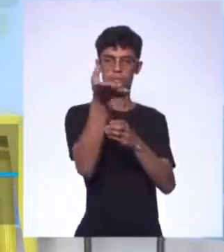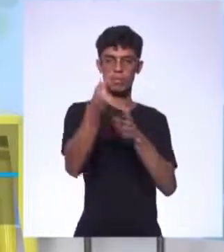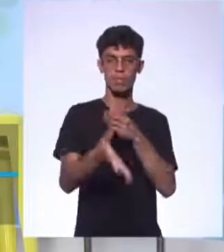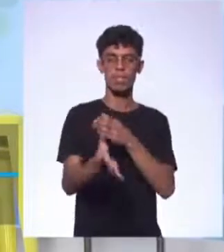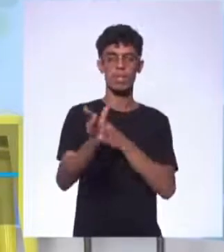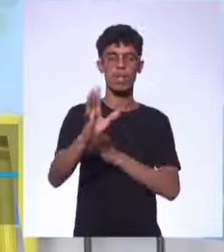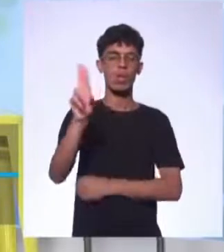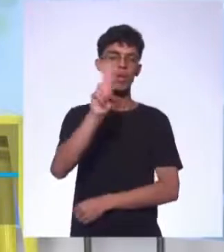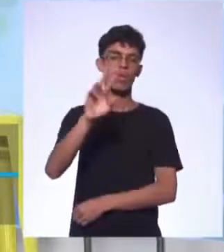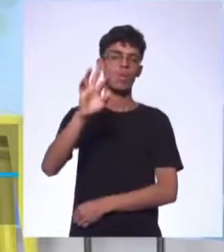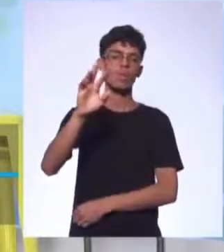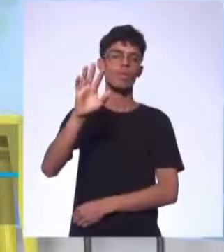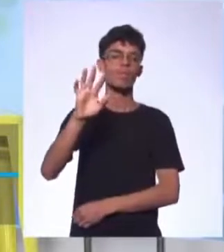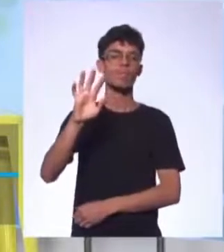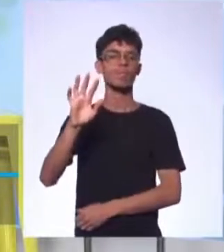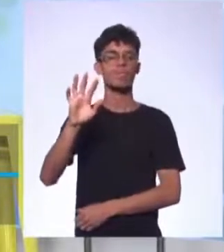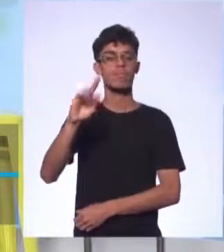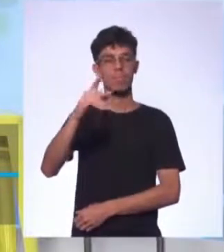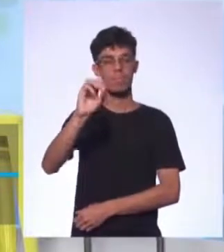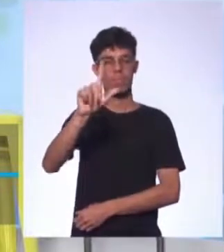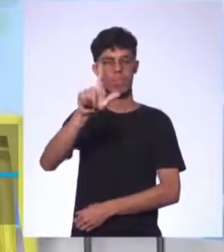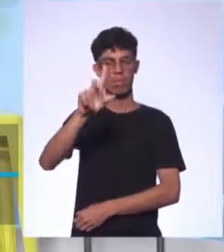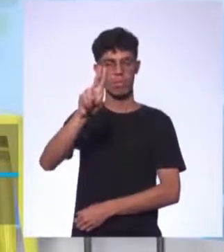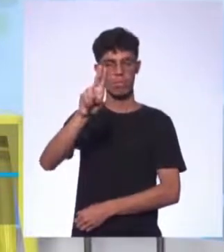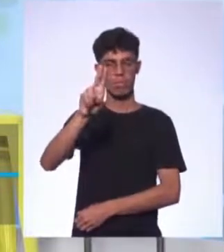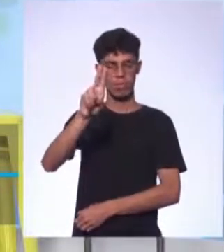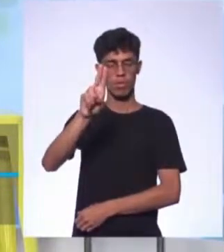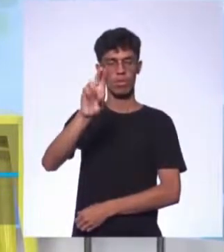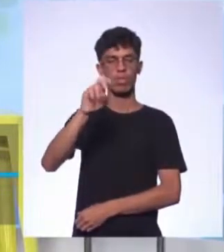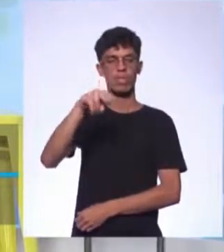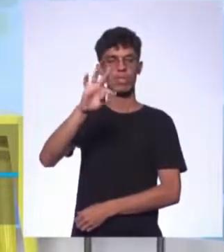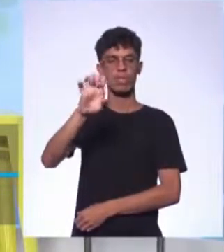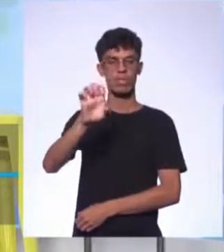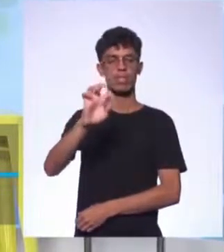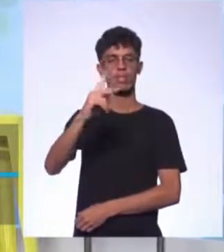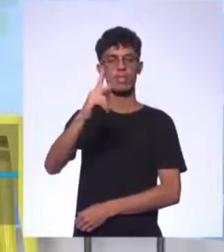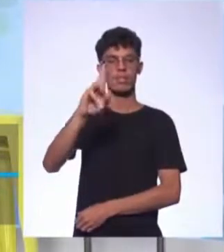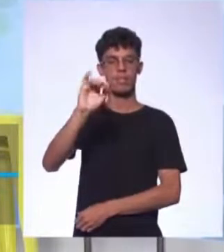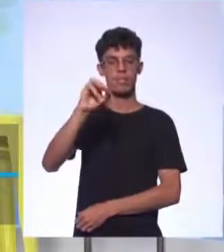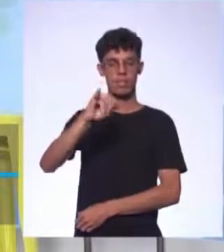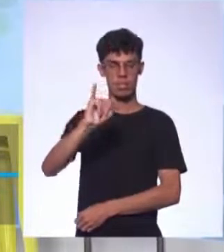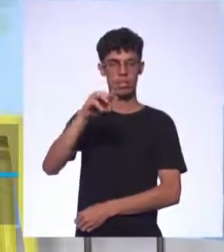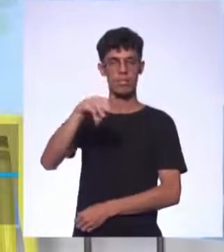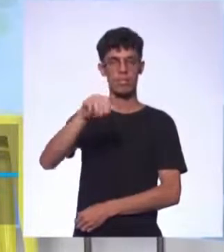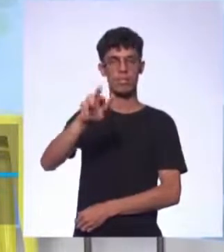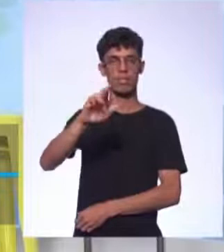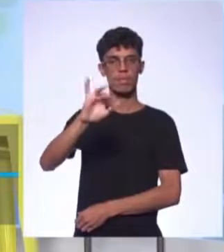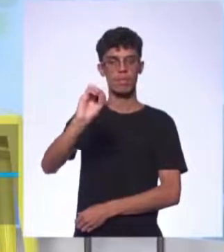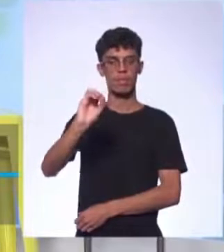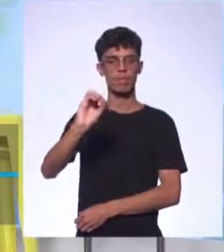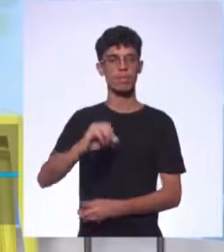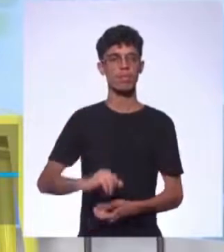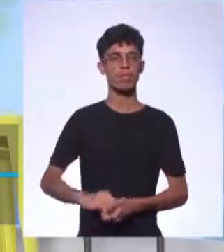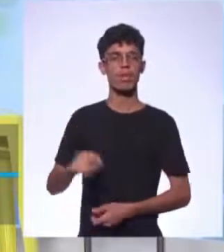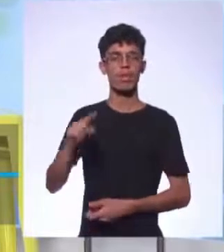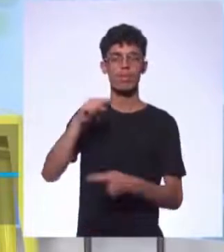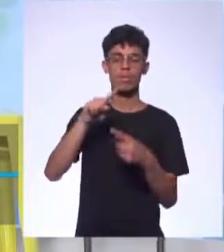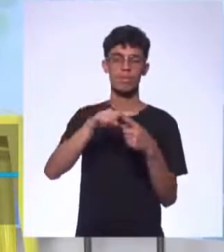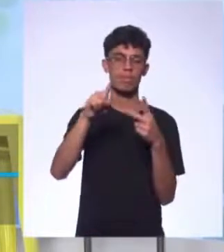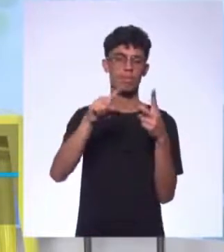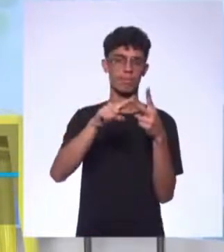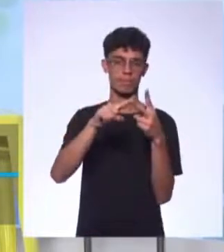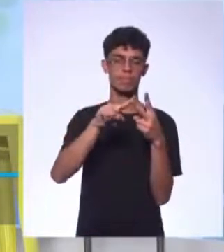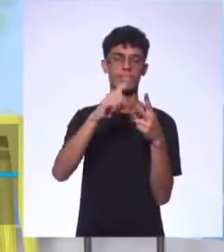poluentes primários, ok? Que nós temos aqui o monóxido de carbono, o dióxido de enxofre, óxido de